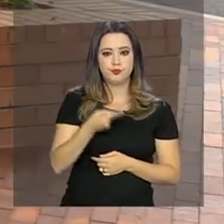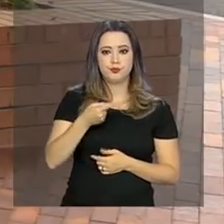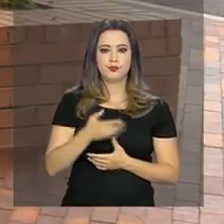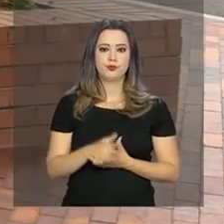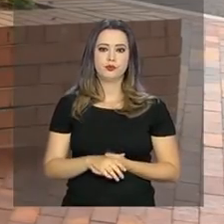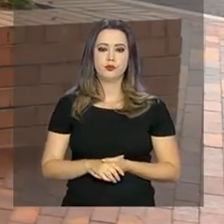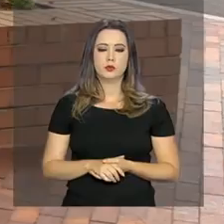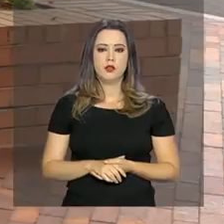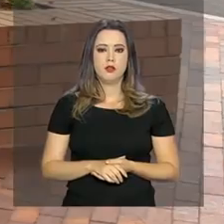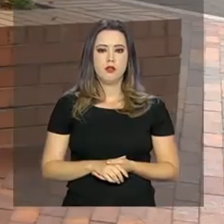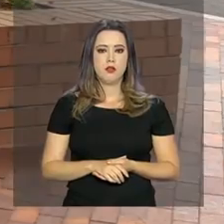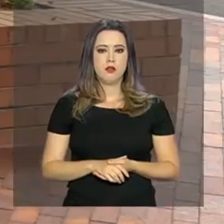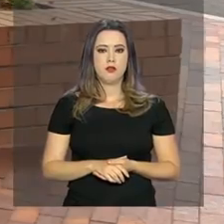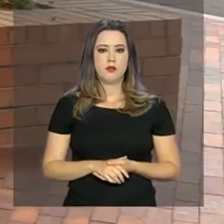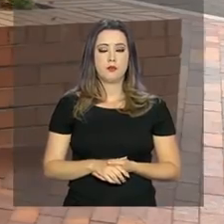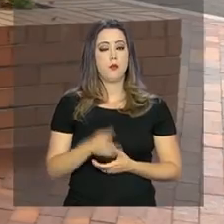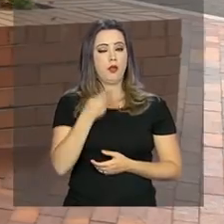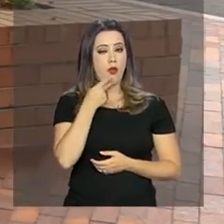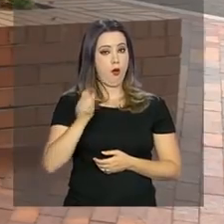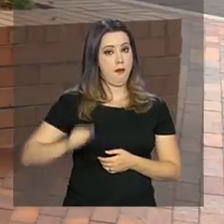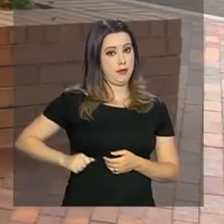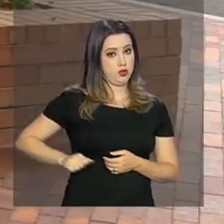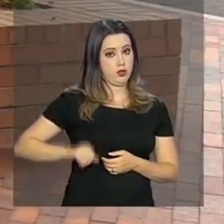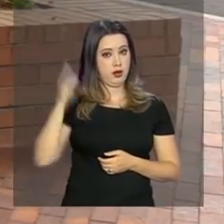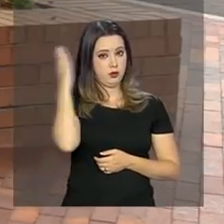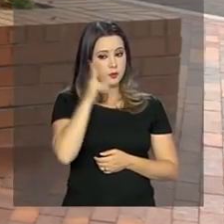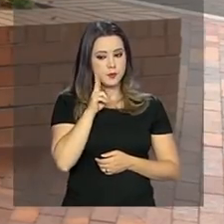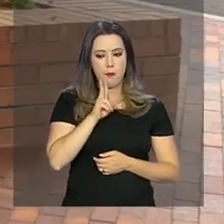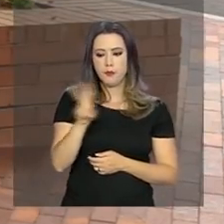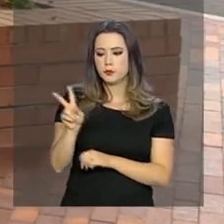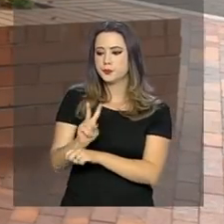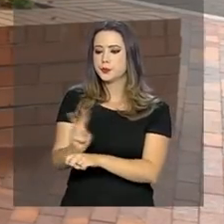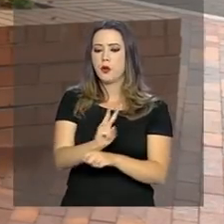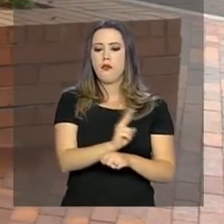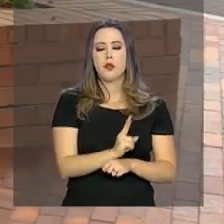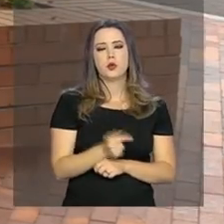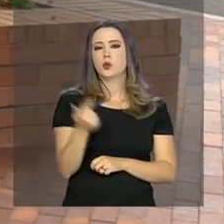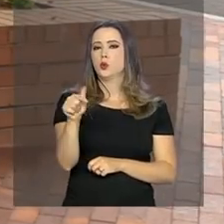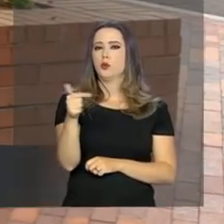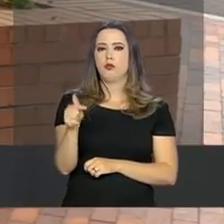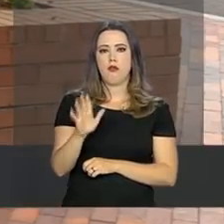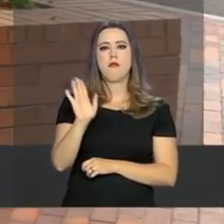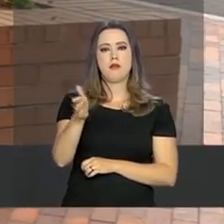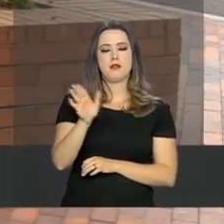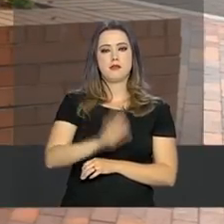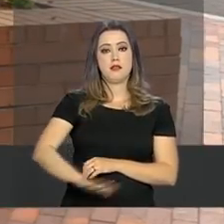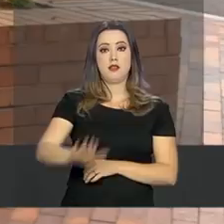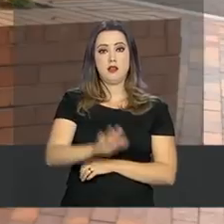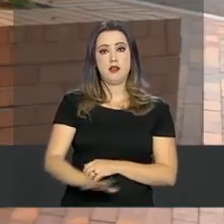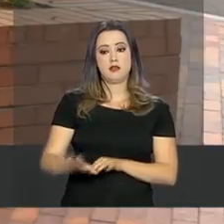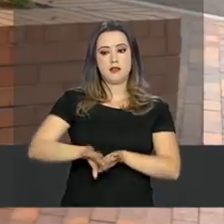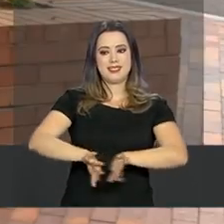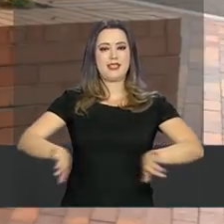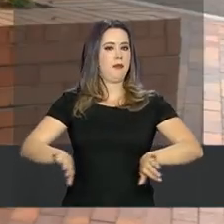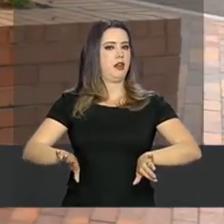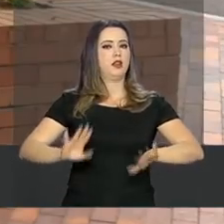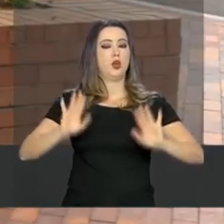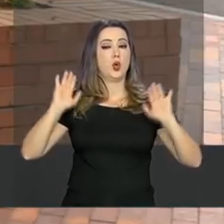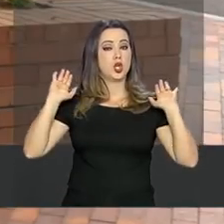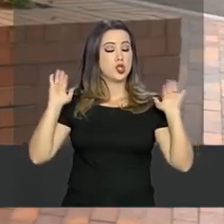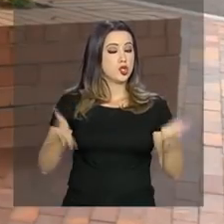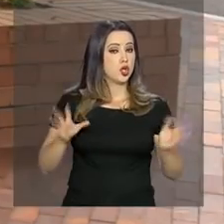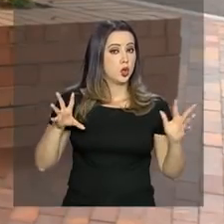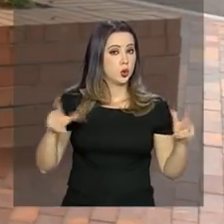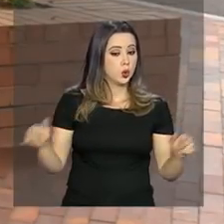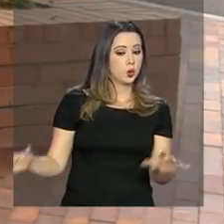Segundo o Itamaraty, não há mais crianças ou adolescentes que haviam sido separados dos pais pelo governo norte-americano em abrigos